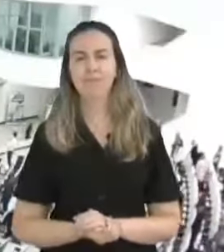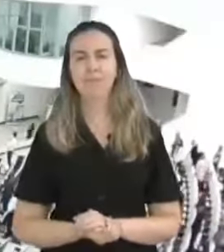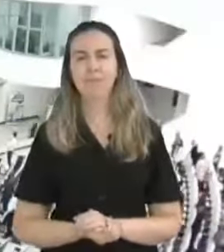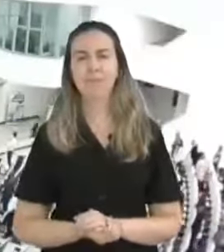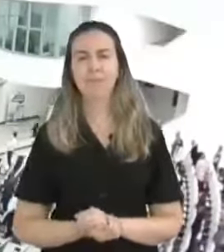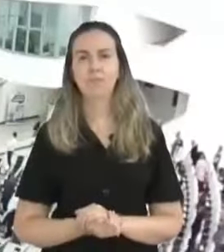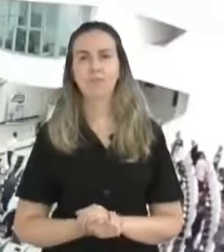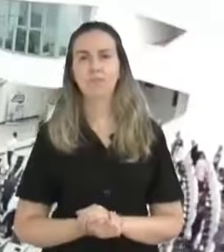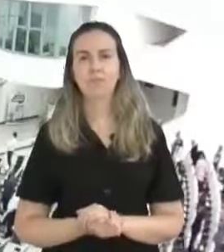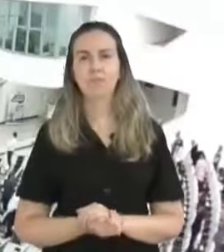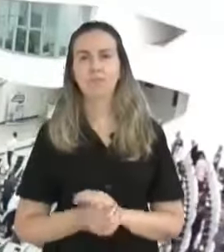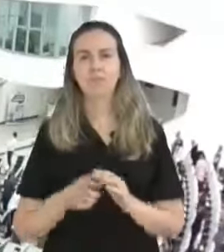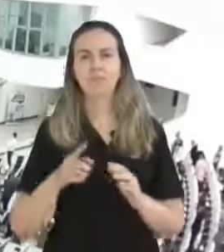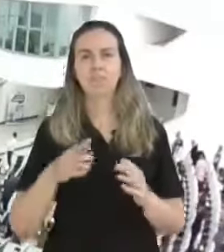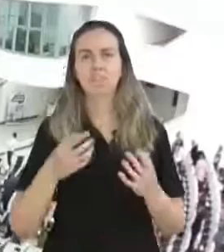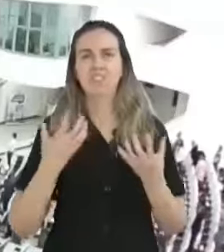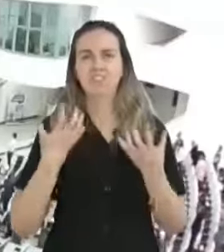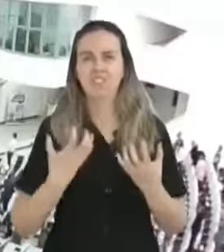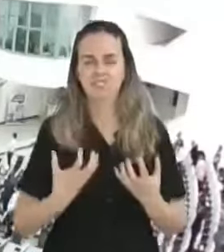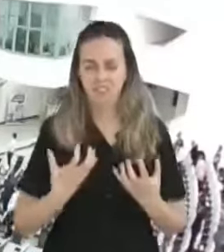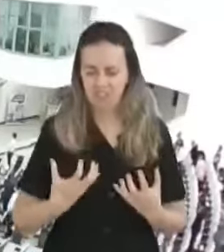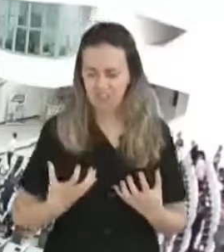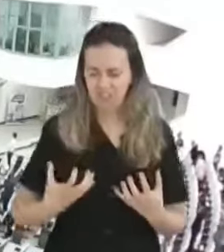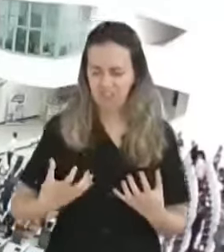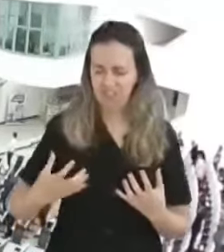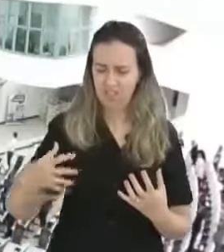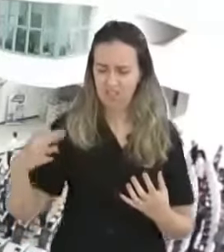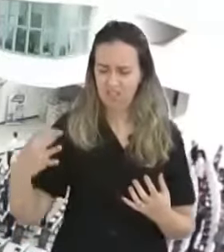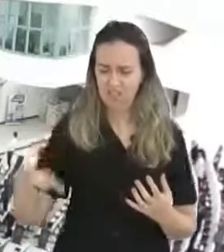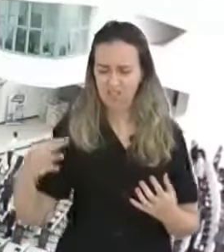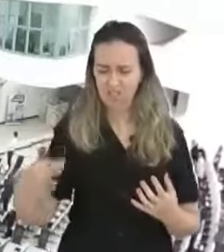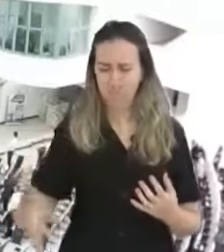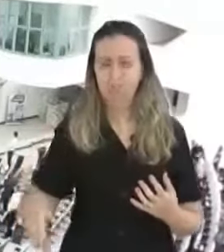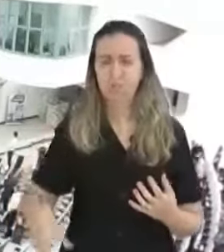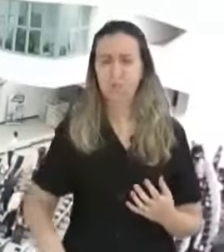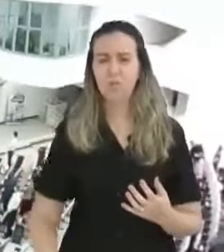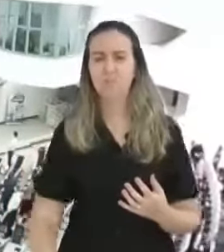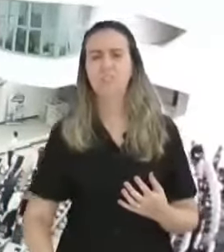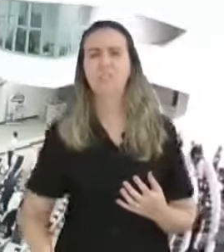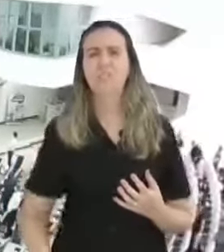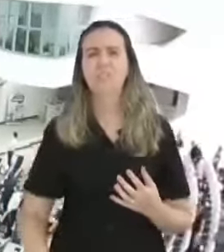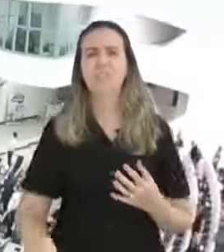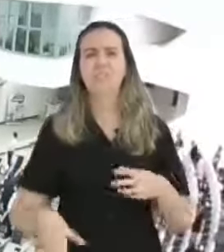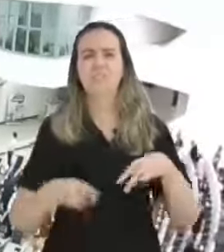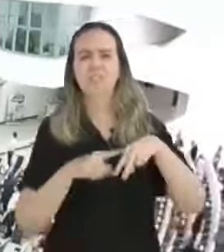Este cansaço nas pernas, Deus está falando comigo que está curando agora.